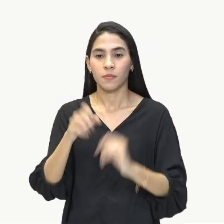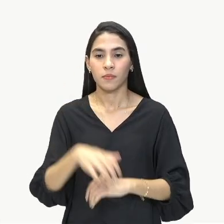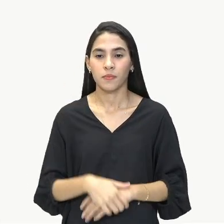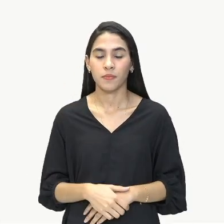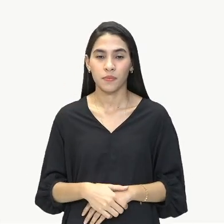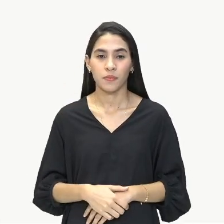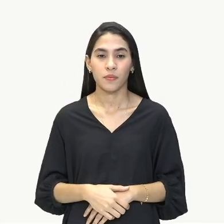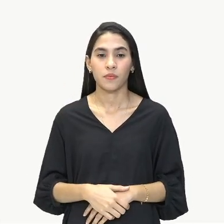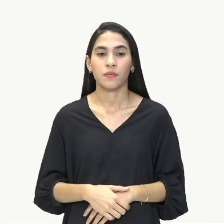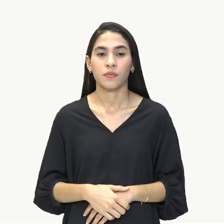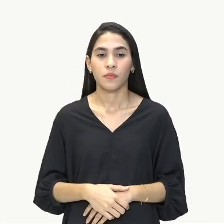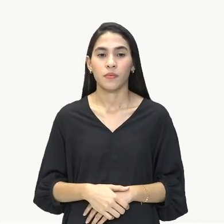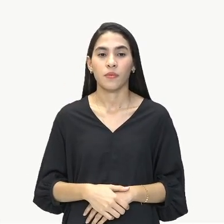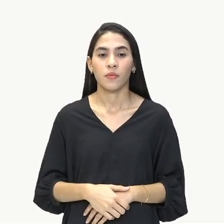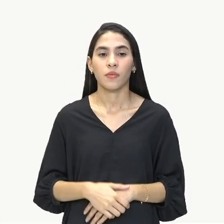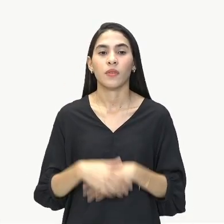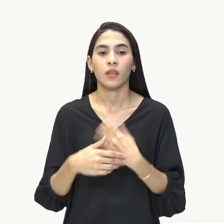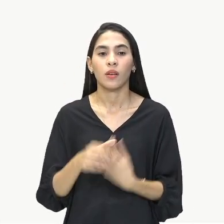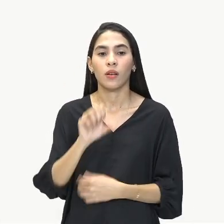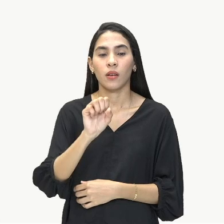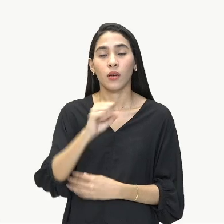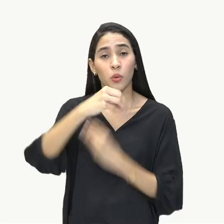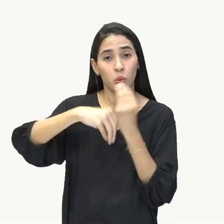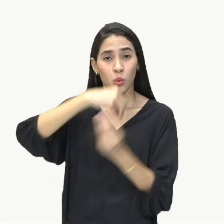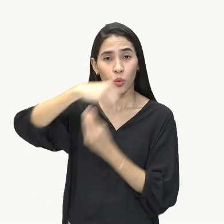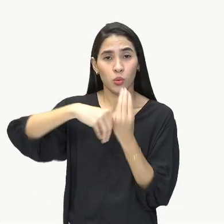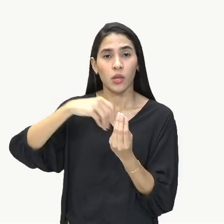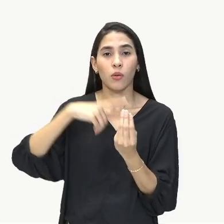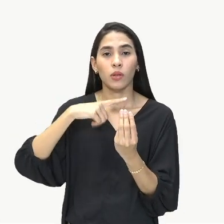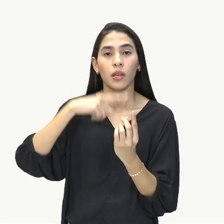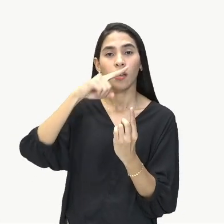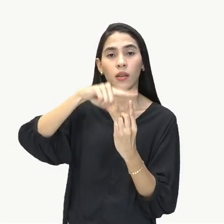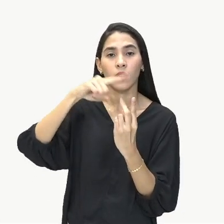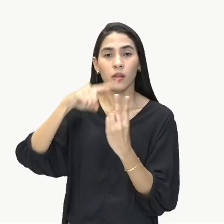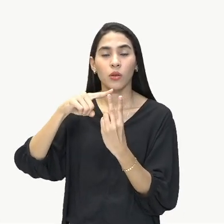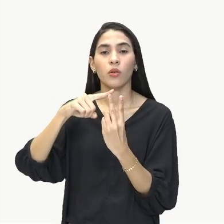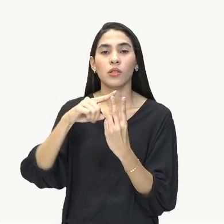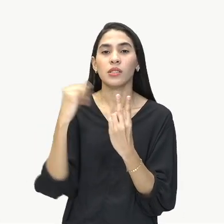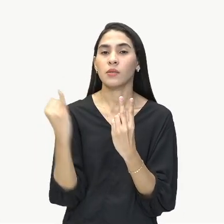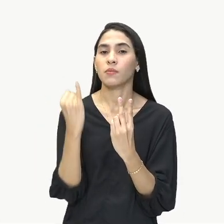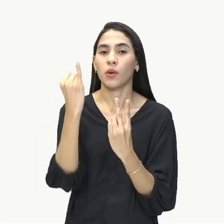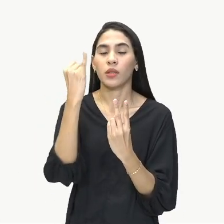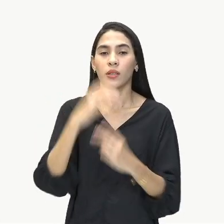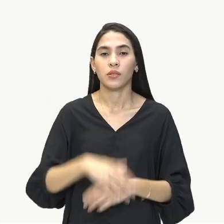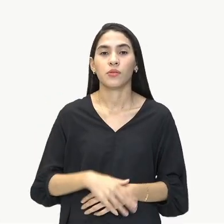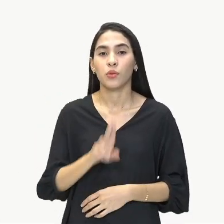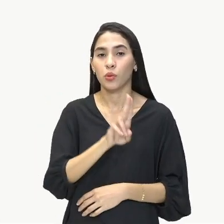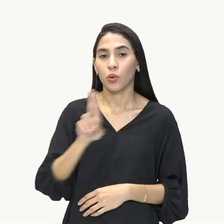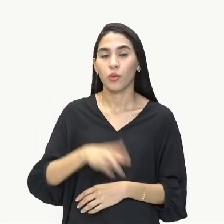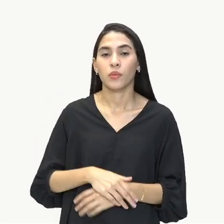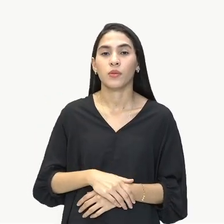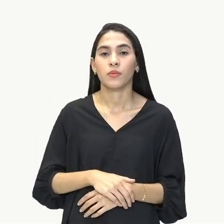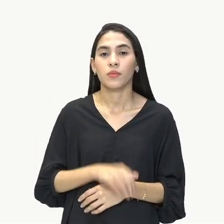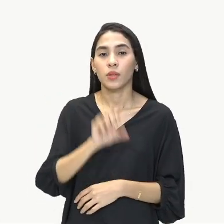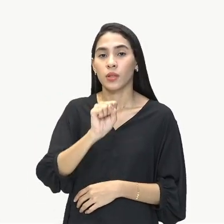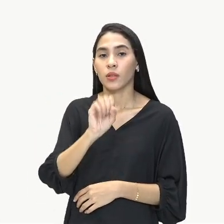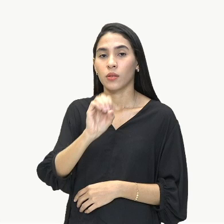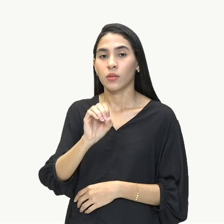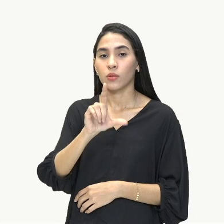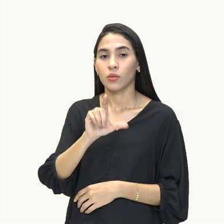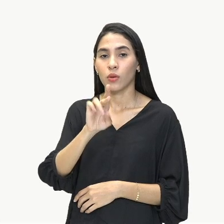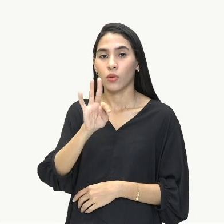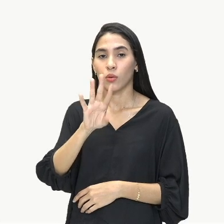Nas soluções existem dois componentes importantes, que são chamados de soluto